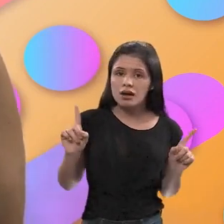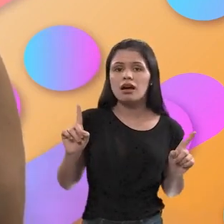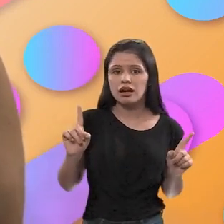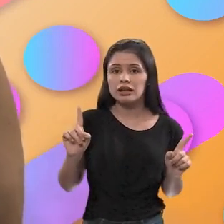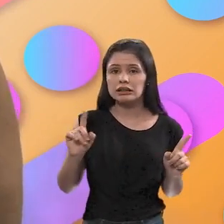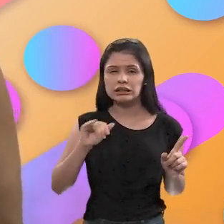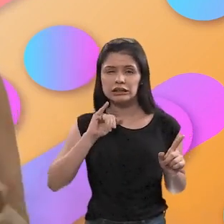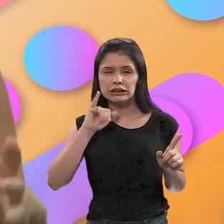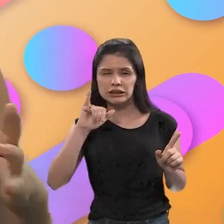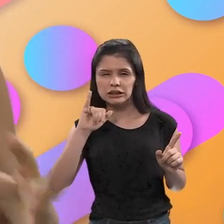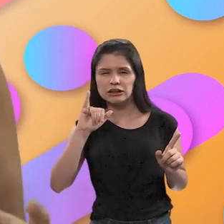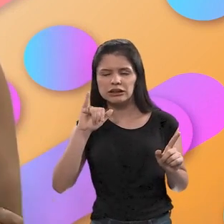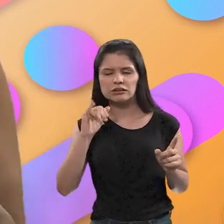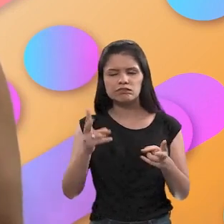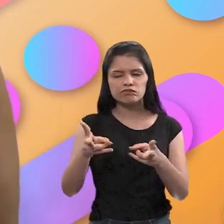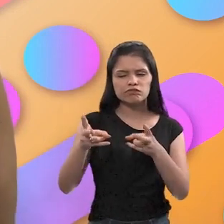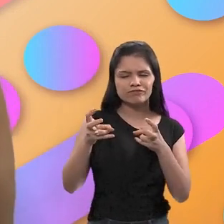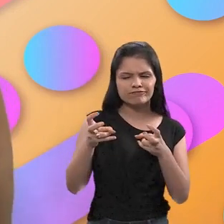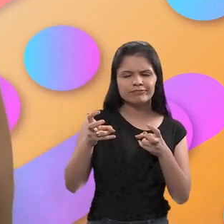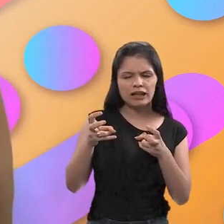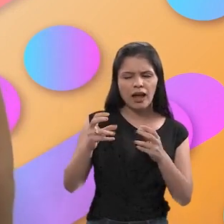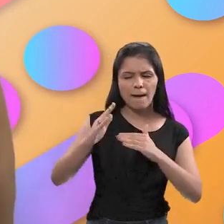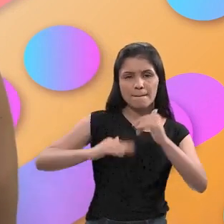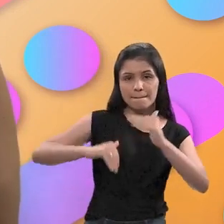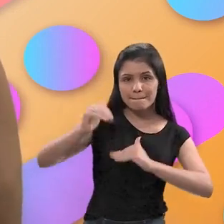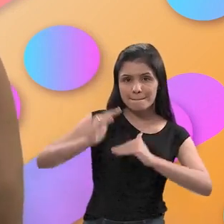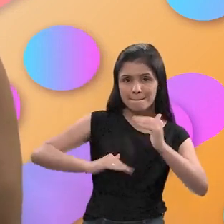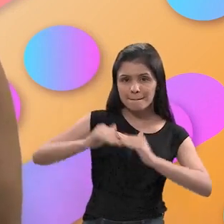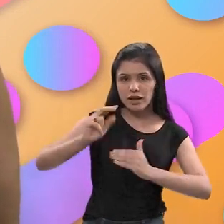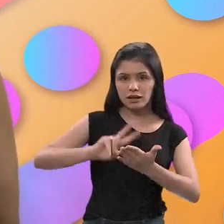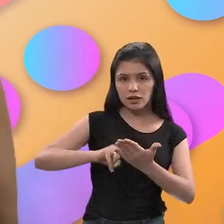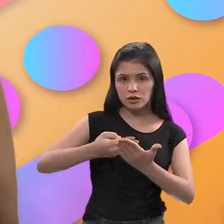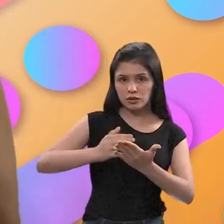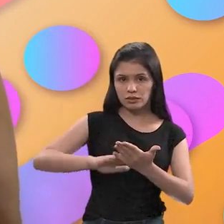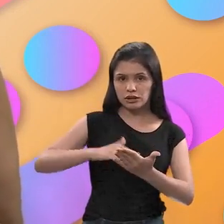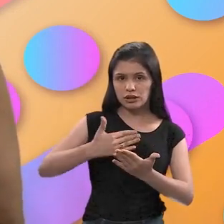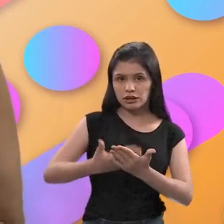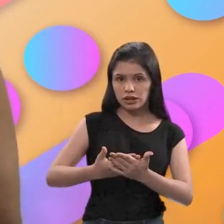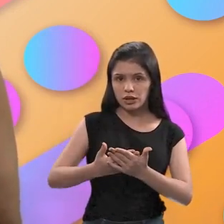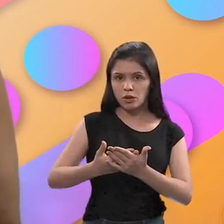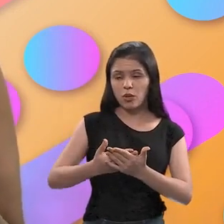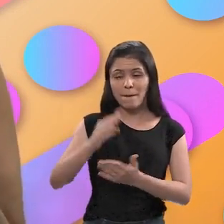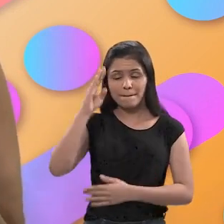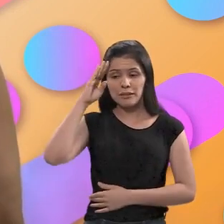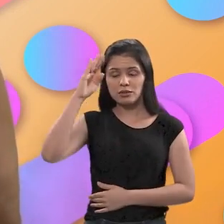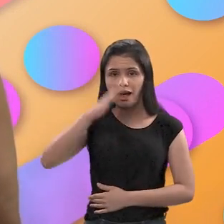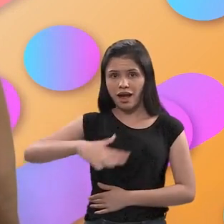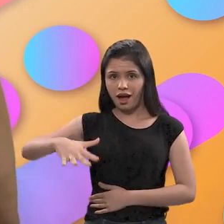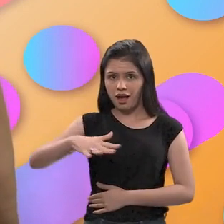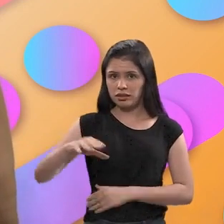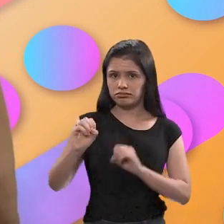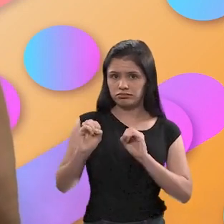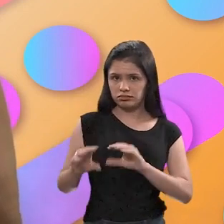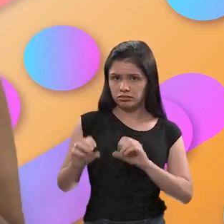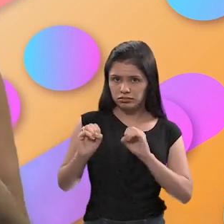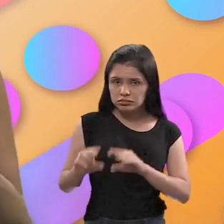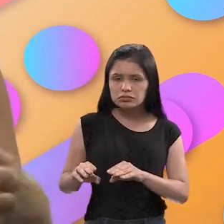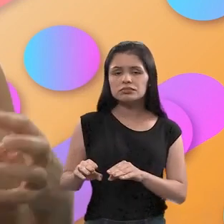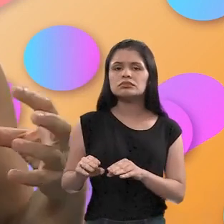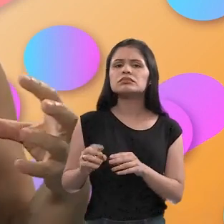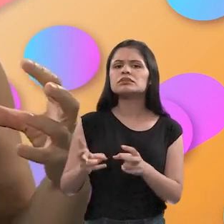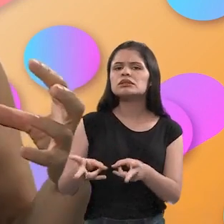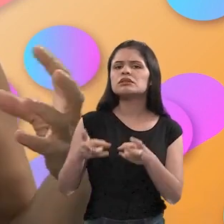de tradução e interpretação, e especialmente aquelas que se dão no espaço educacional, a gente vai ver que muitas vezes aquilo que